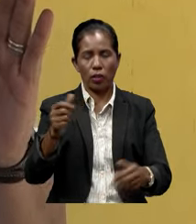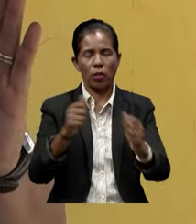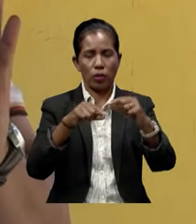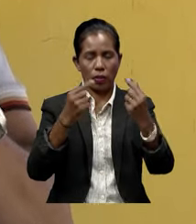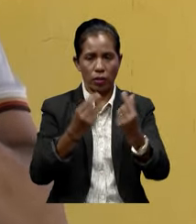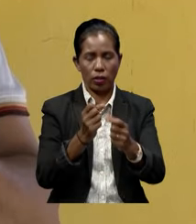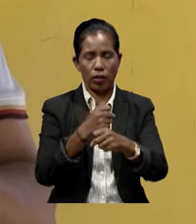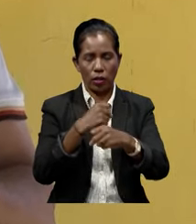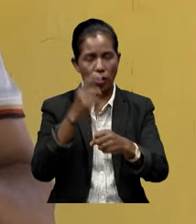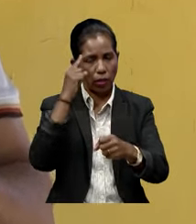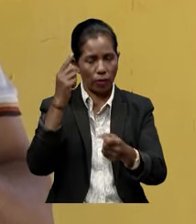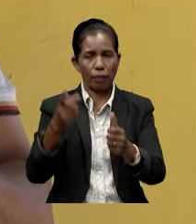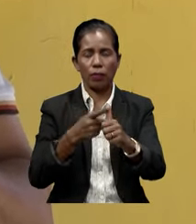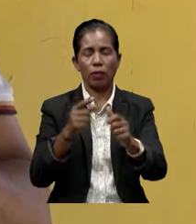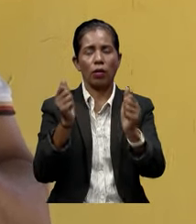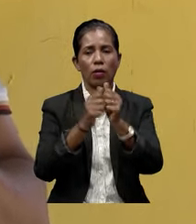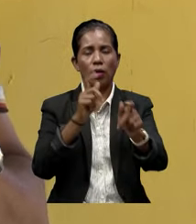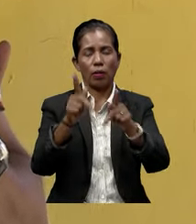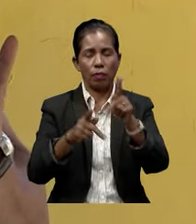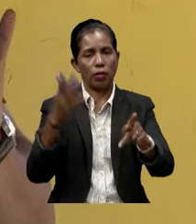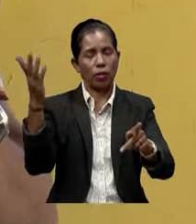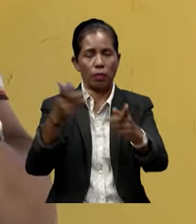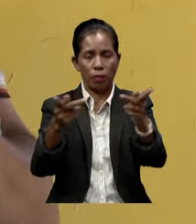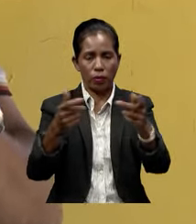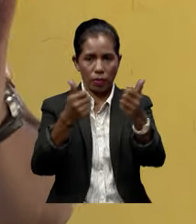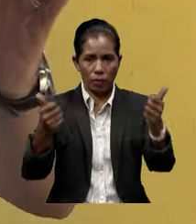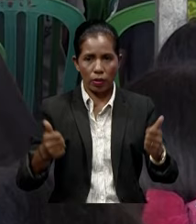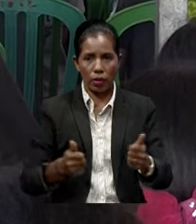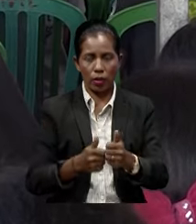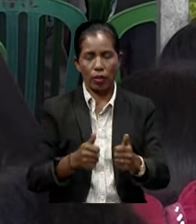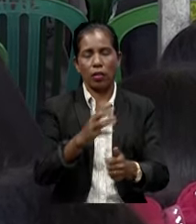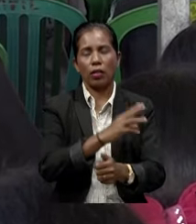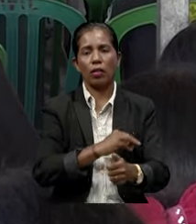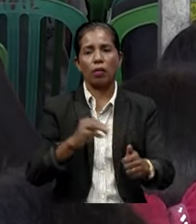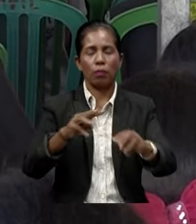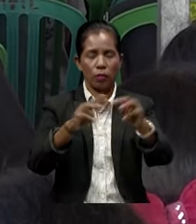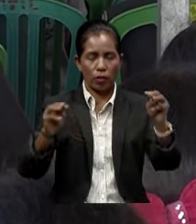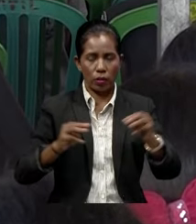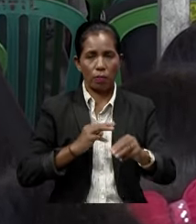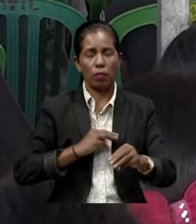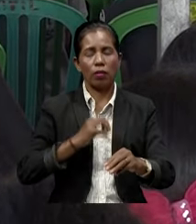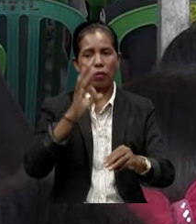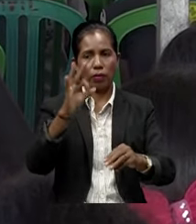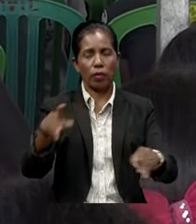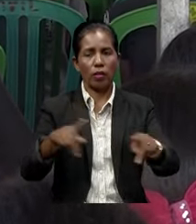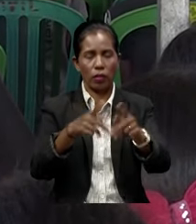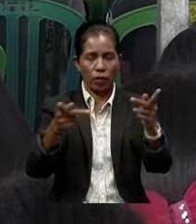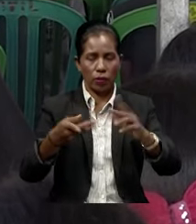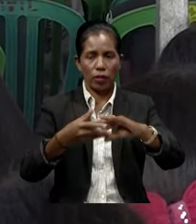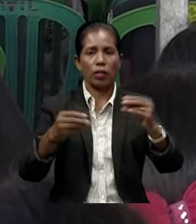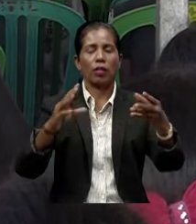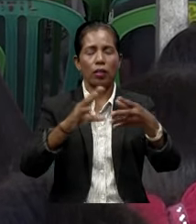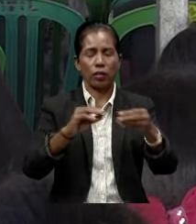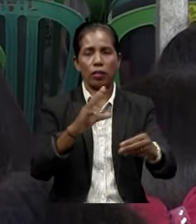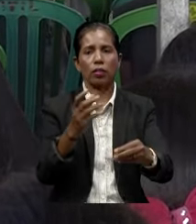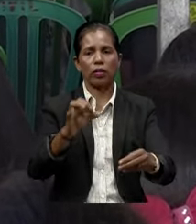equipa hala reflexão da rolo co comunidade e a posto administrativo Turiscai, município Manufahi, no dar fatin histórico